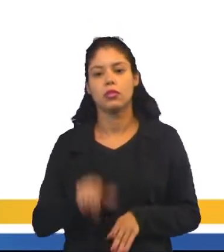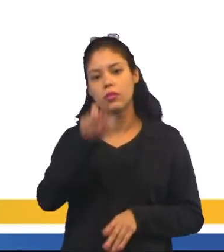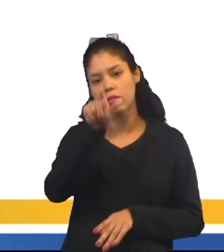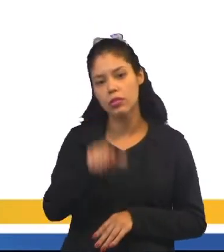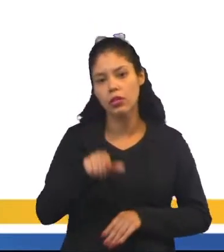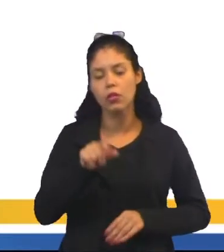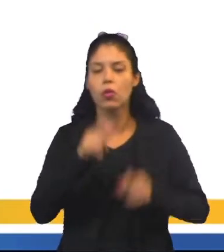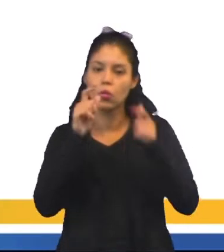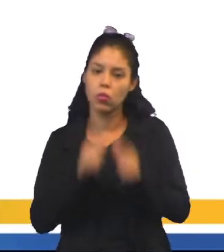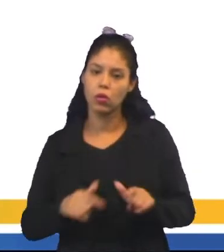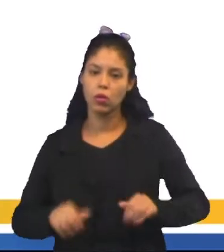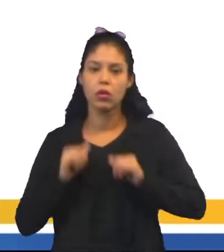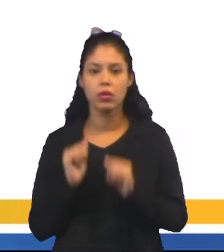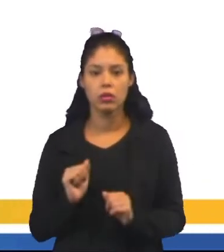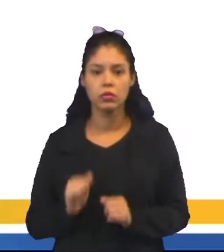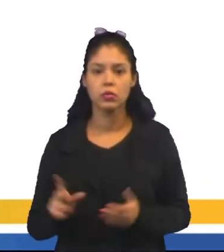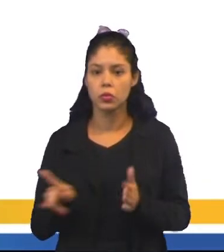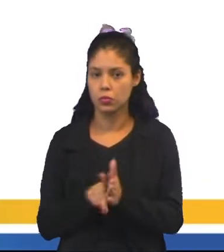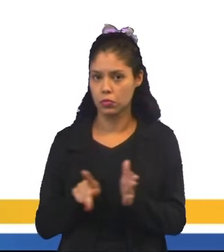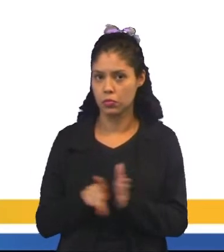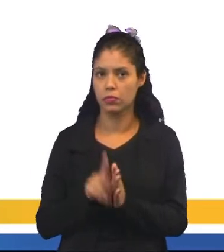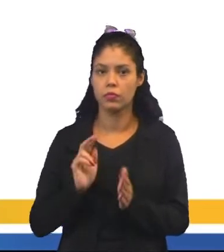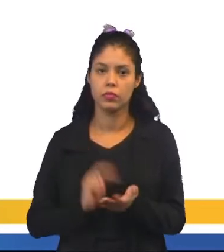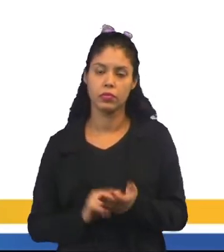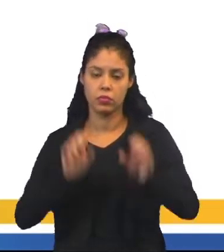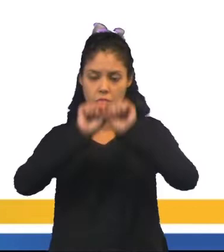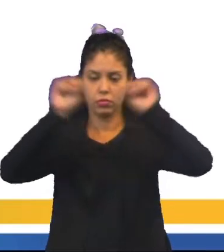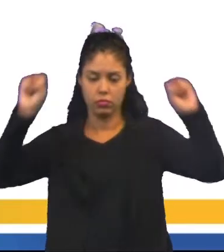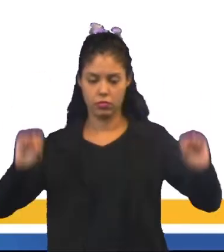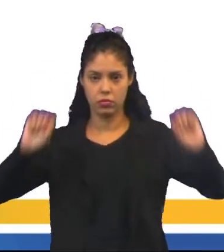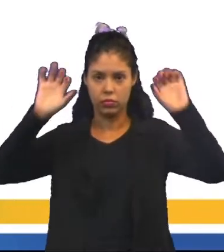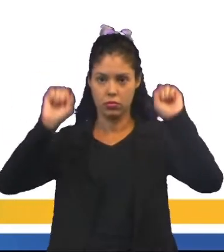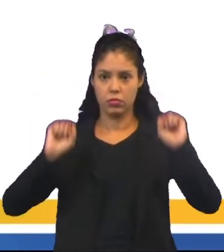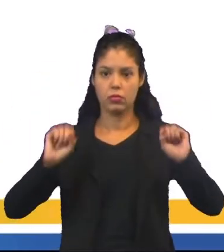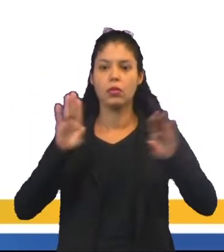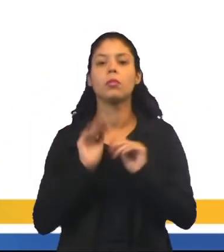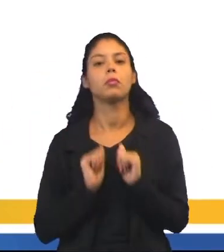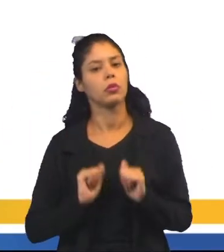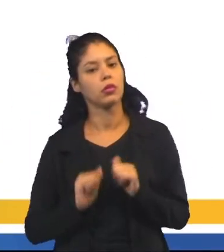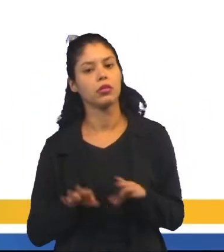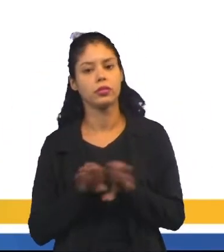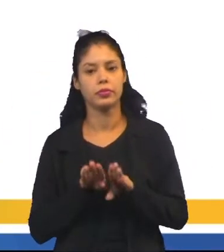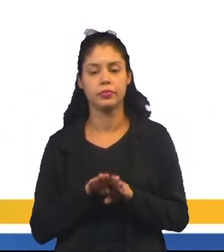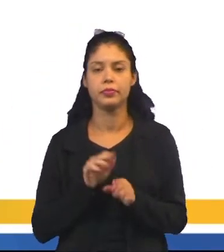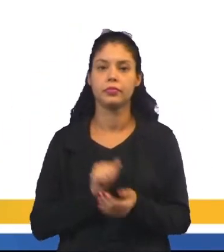é justamente um local que, tipo, ó, um obstáculo, ele tem aquelas barras para você superá-las,